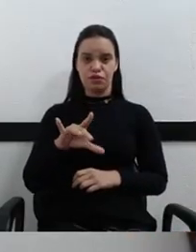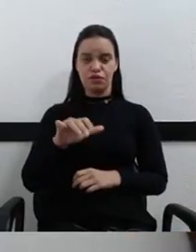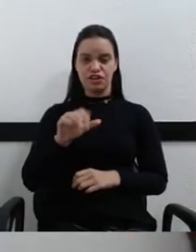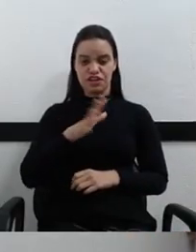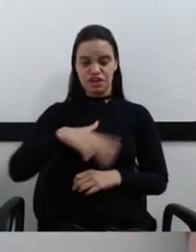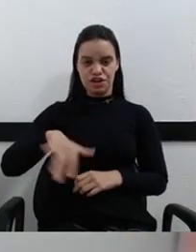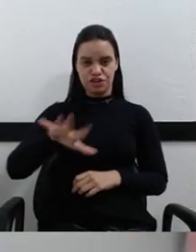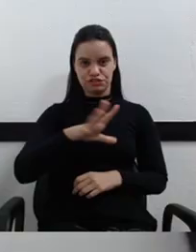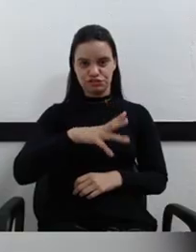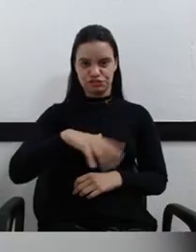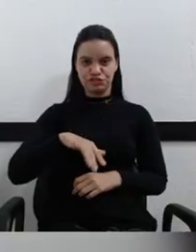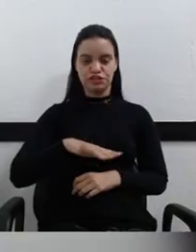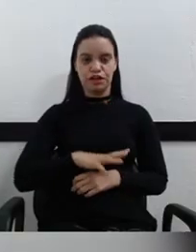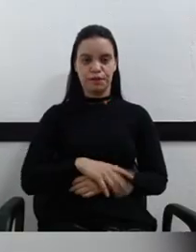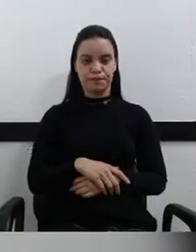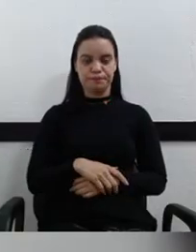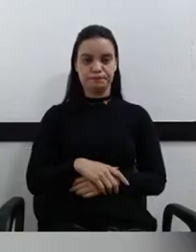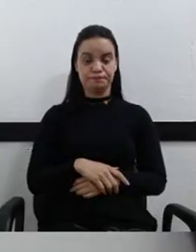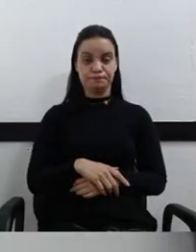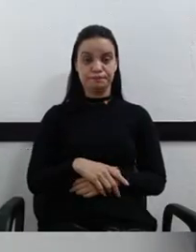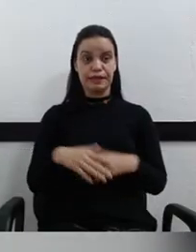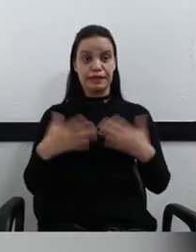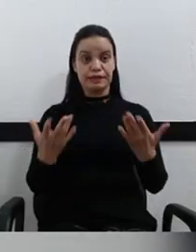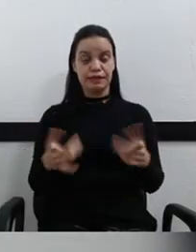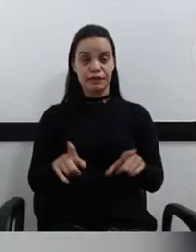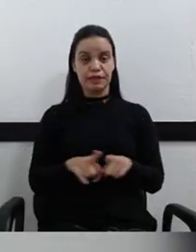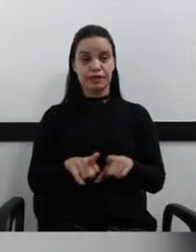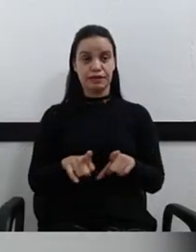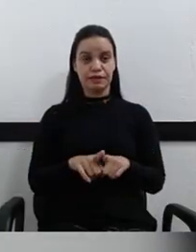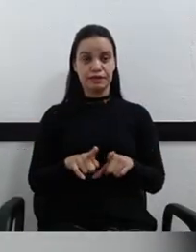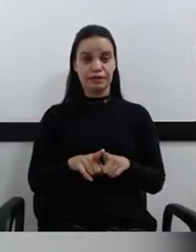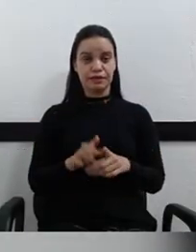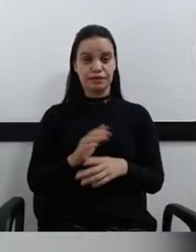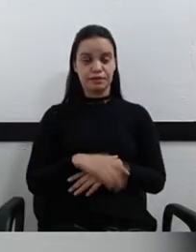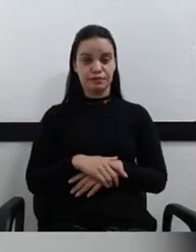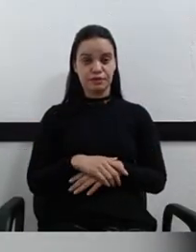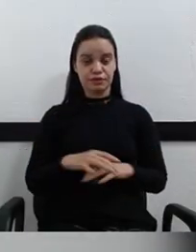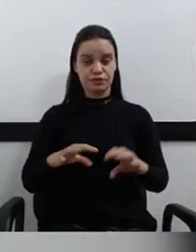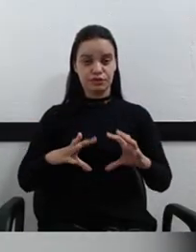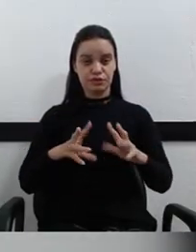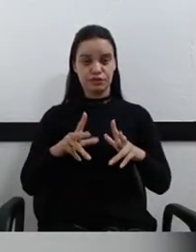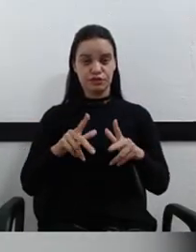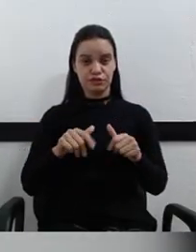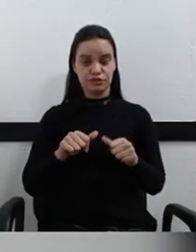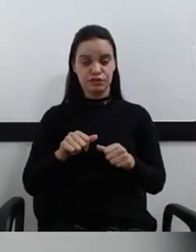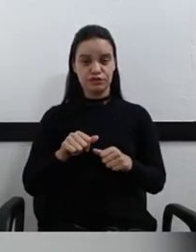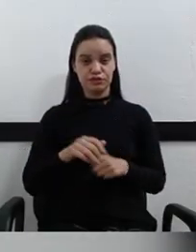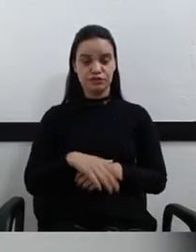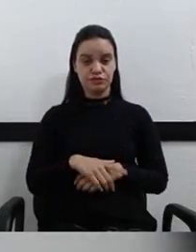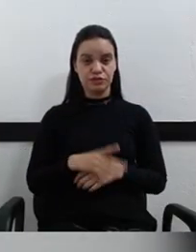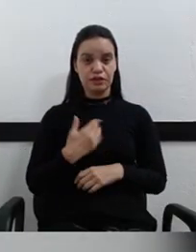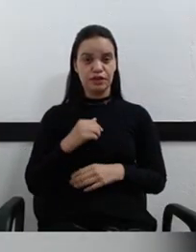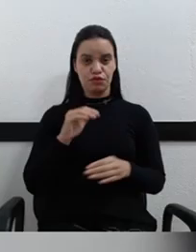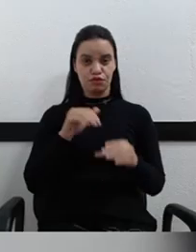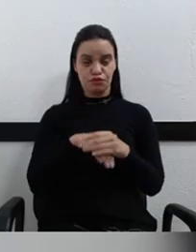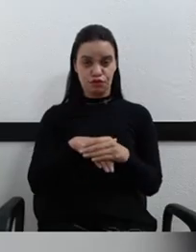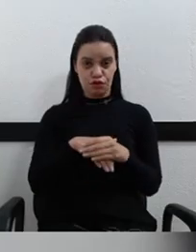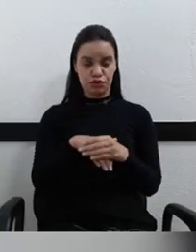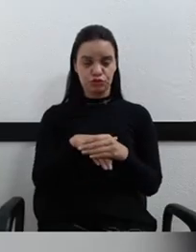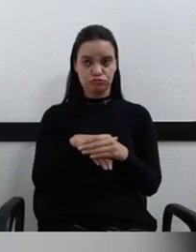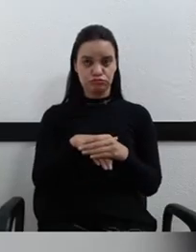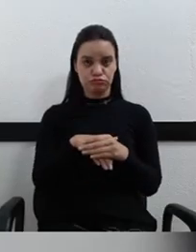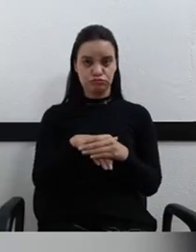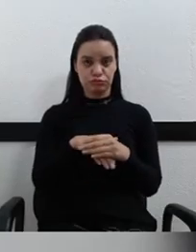Geral, Conselheiro Roque. Então, também, diante do preenchimento de todos os requisitos, voto